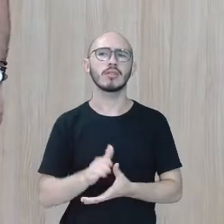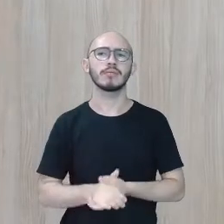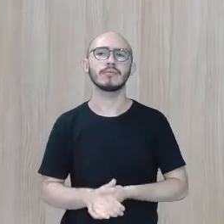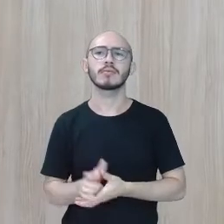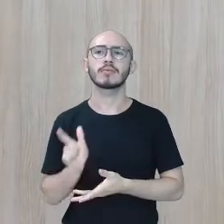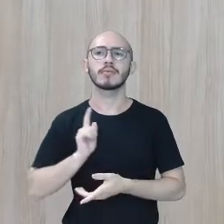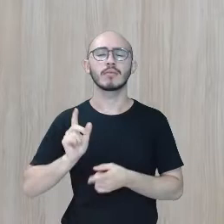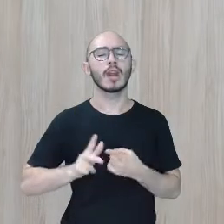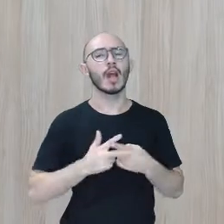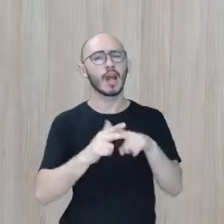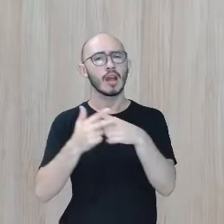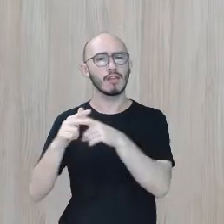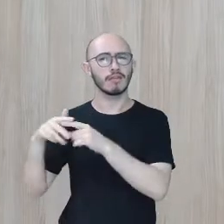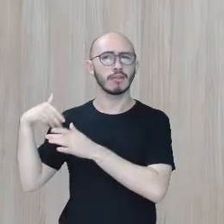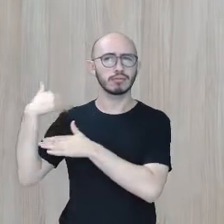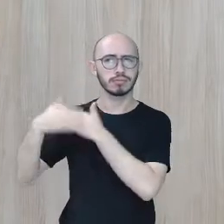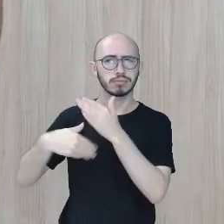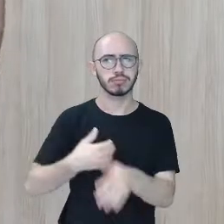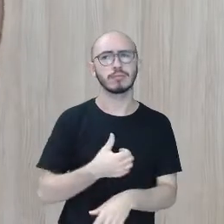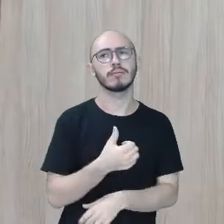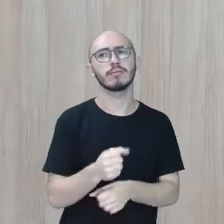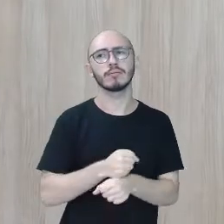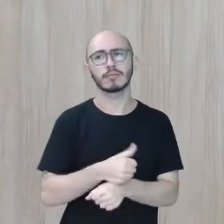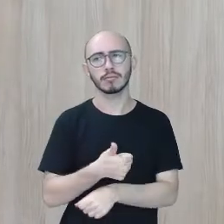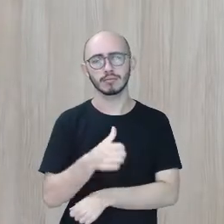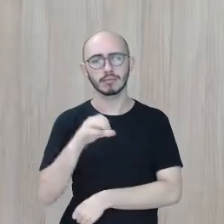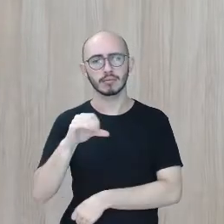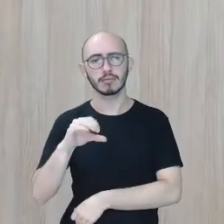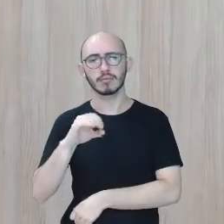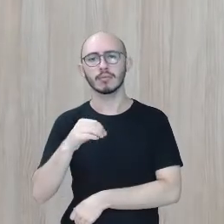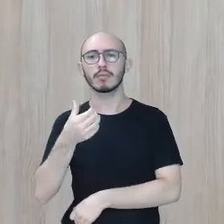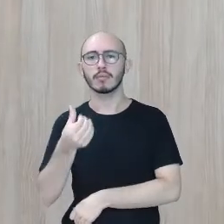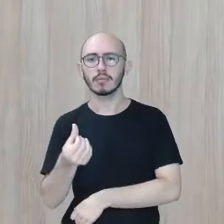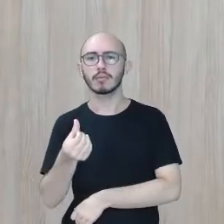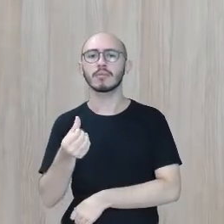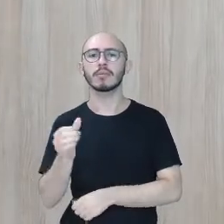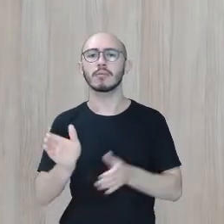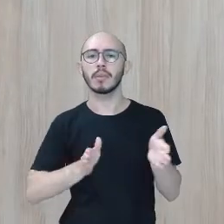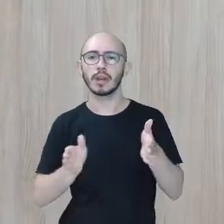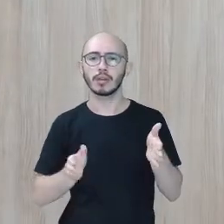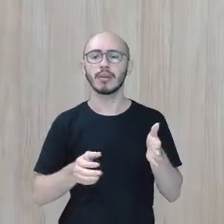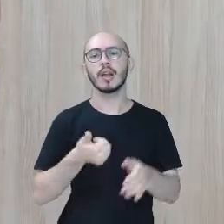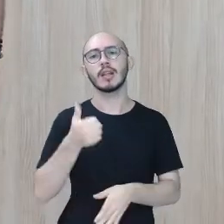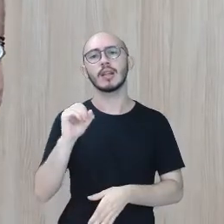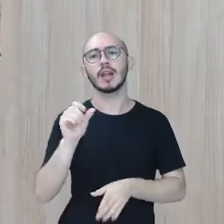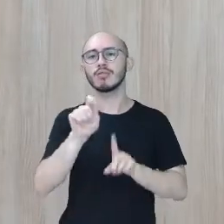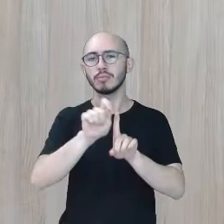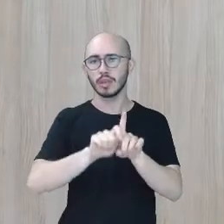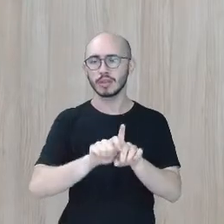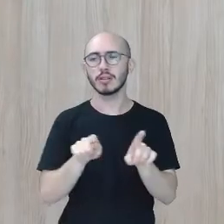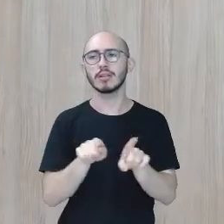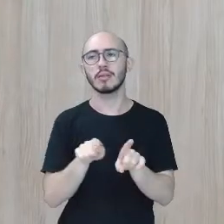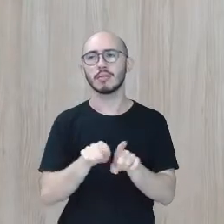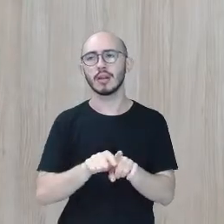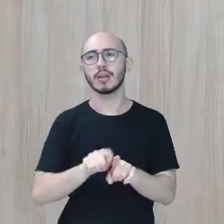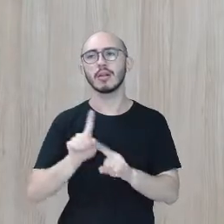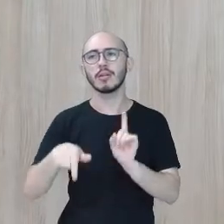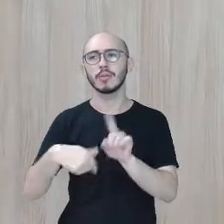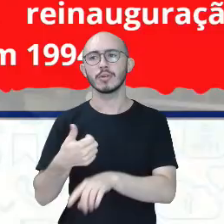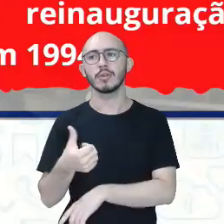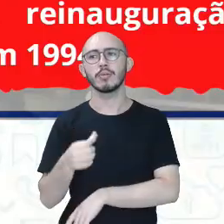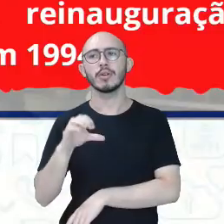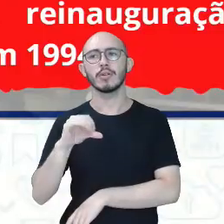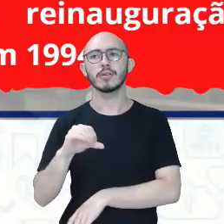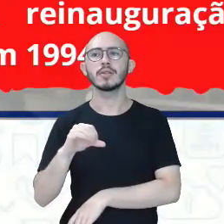várias reformas. Em 1906, né, teve uma reforma que durou 10 meses. Em 1941, com a substituição